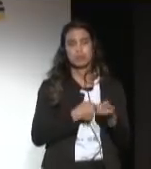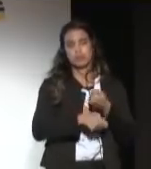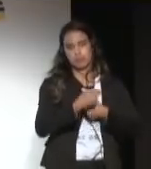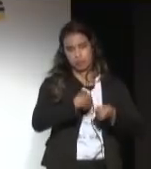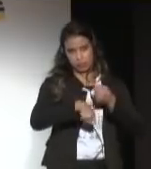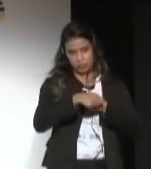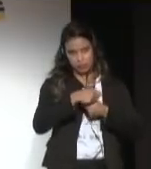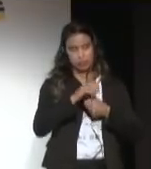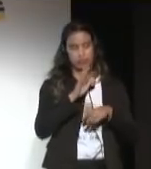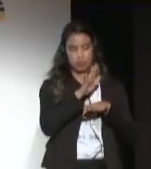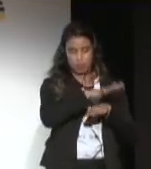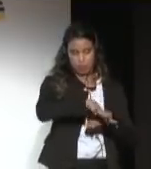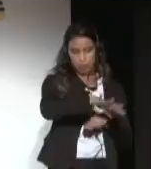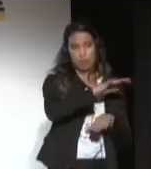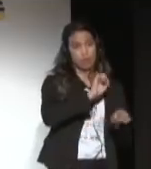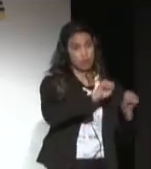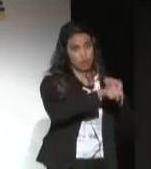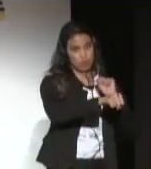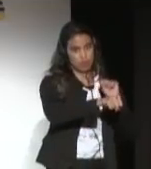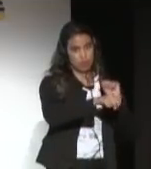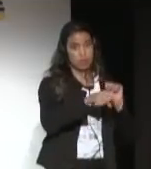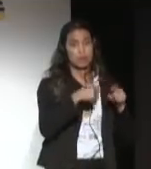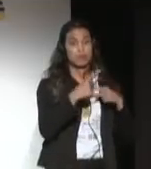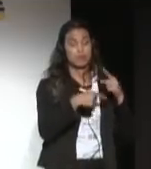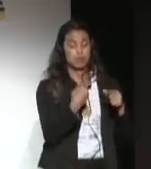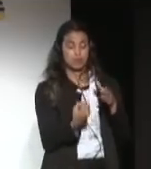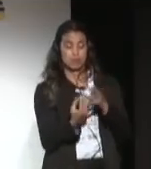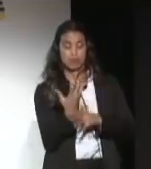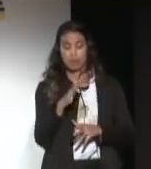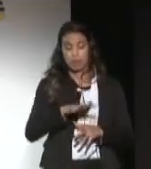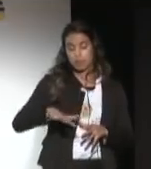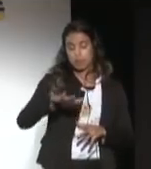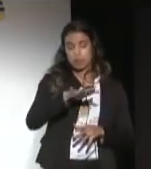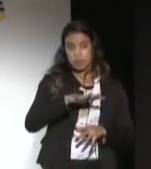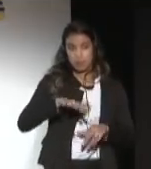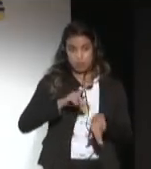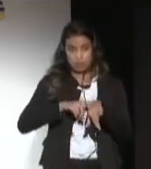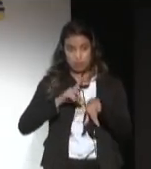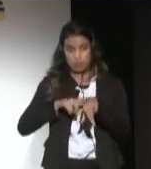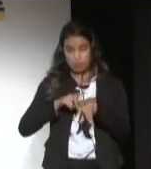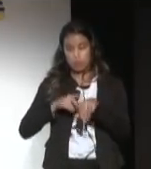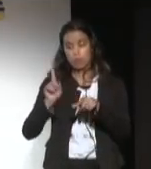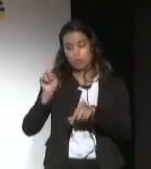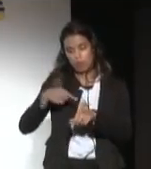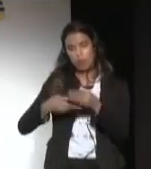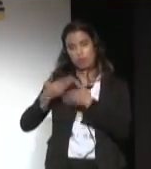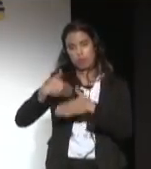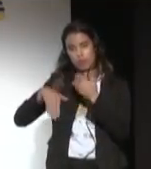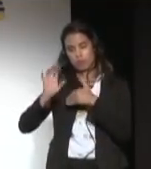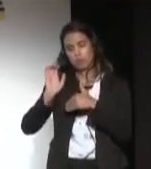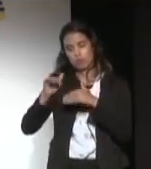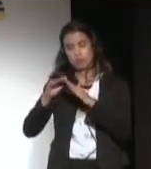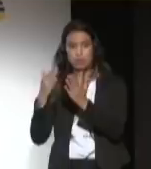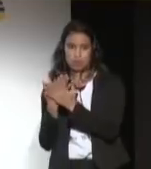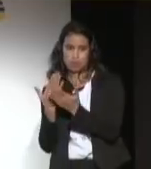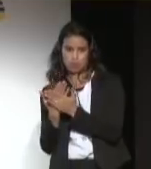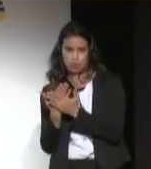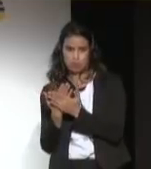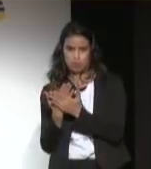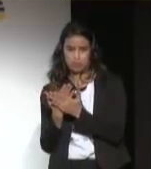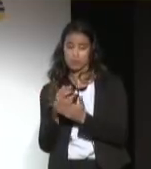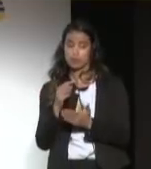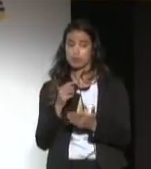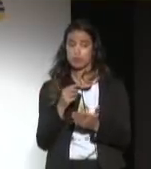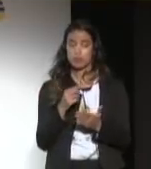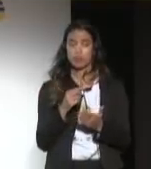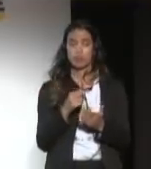obviamente, nessa formação para poder criar um espaço de tempo na escola para colaboração. Isso foi feito em vários países e dá